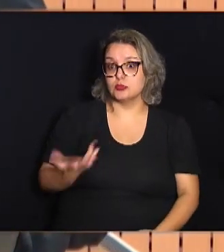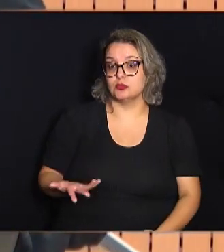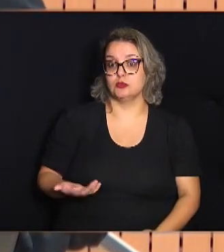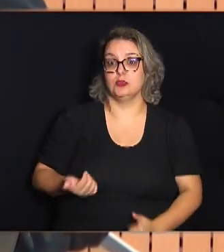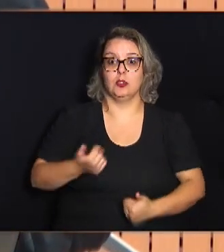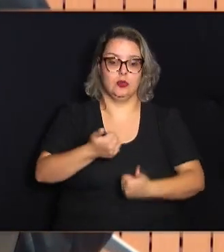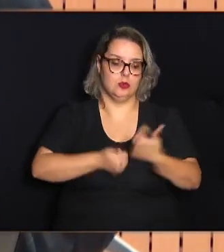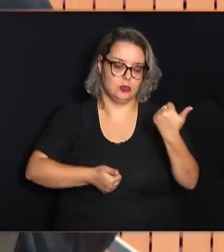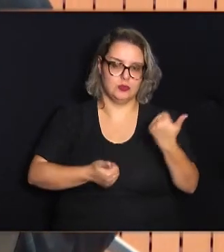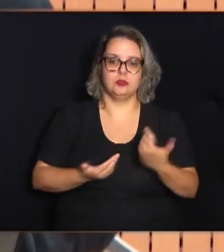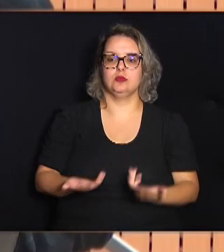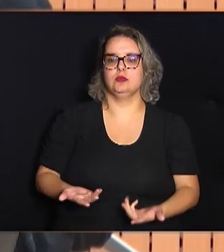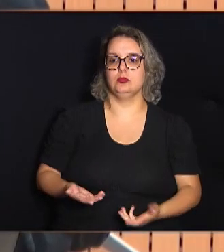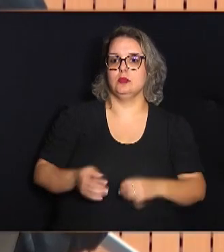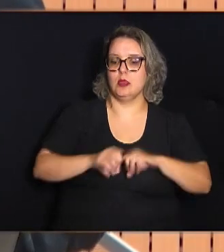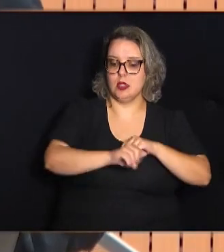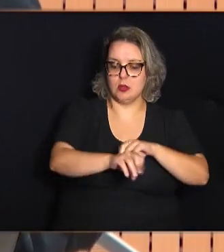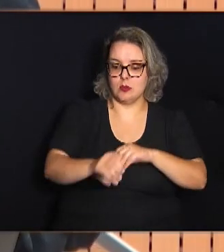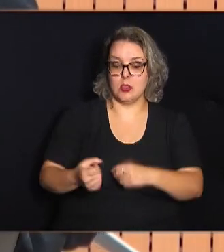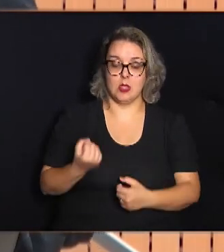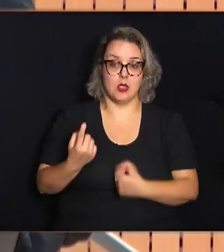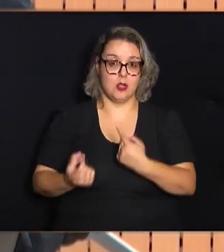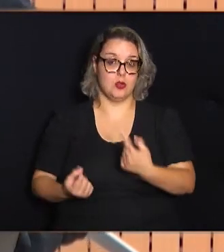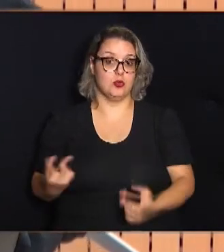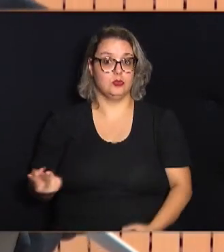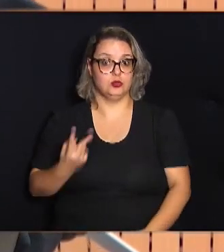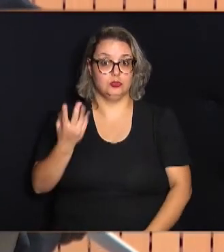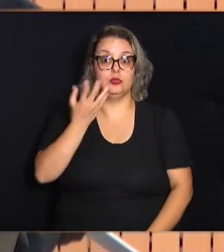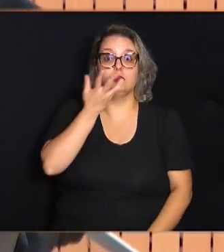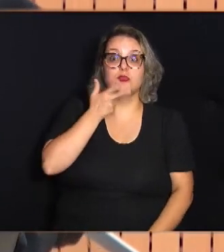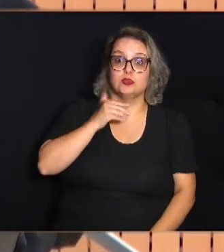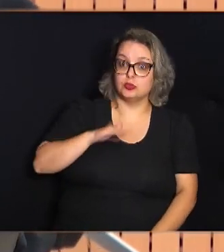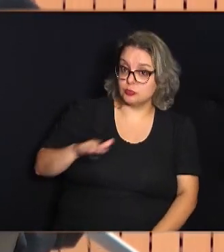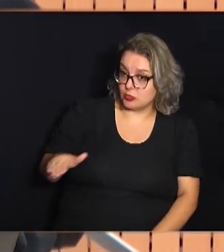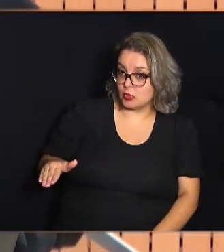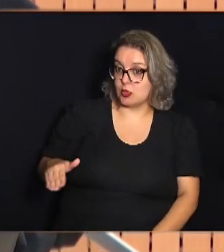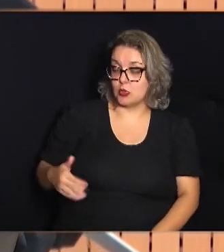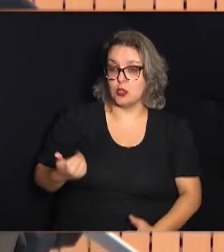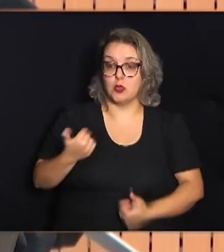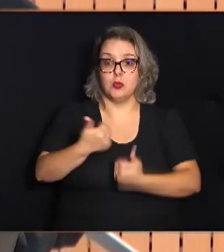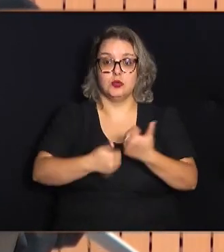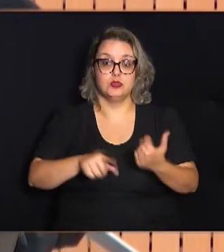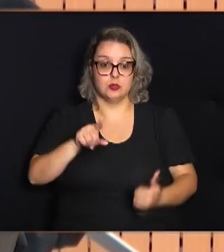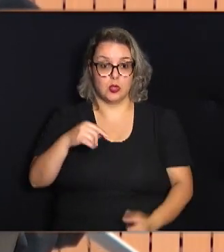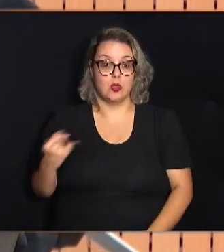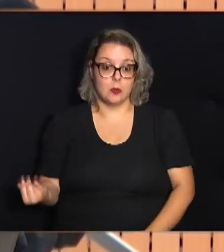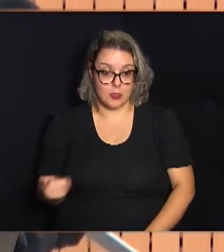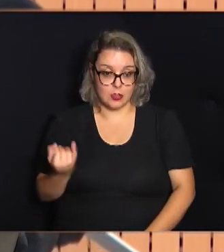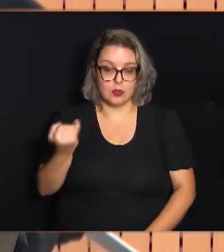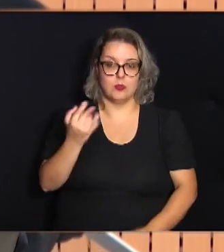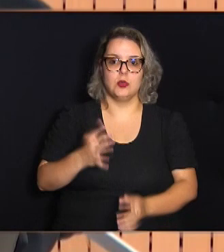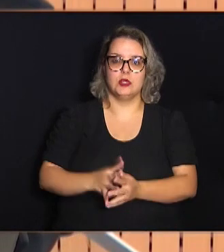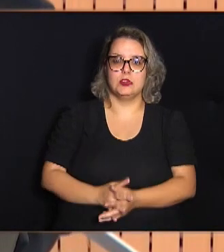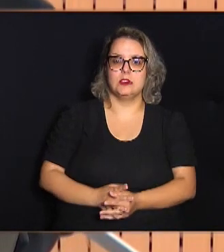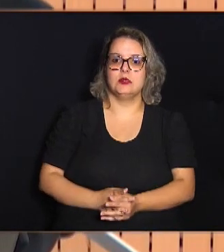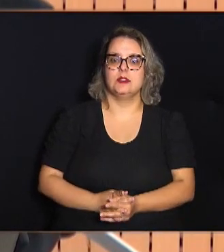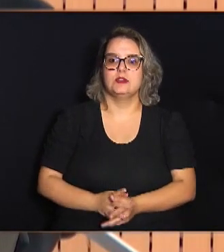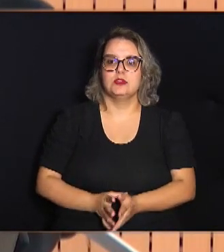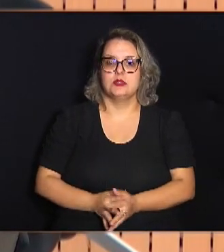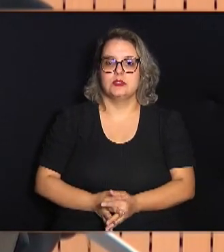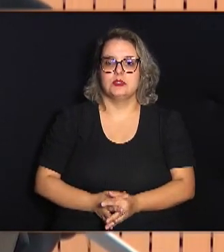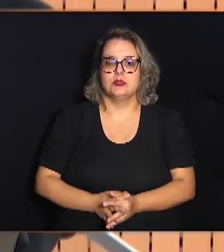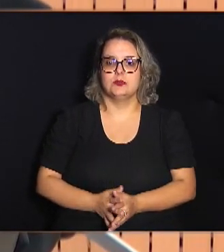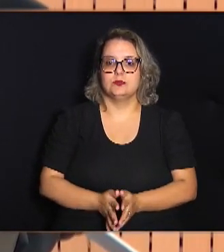futebol para estar ensinando alguns valores para as crianças. O futebol é importante porque